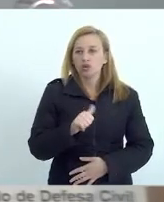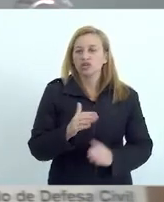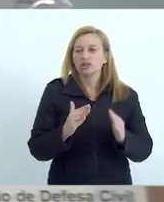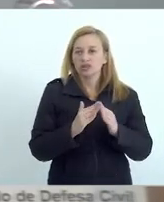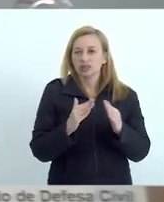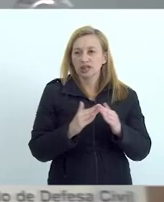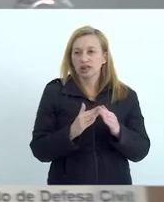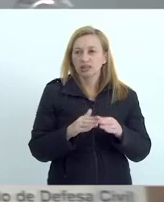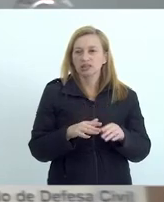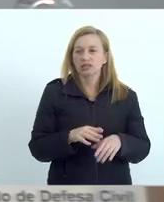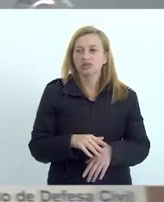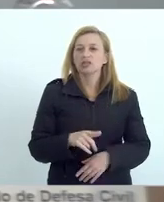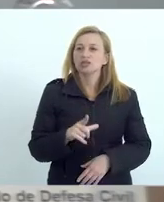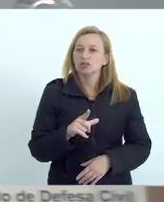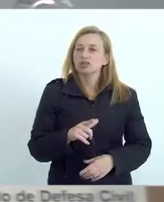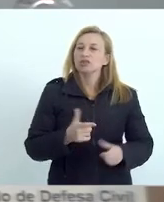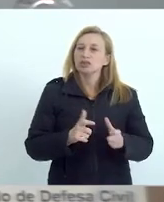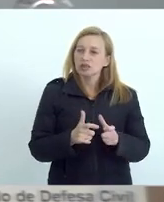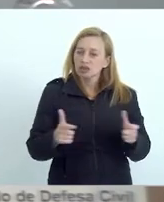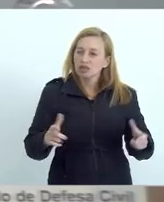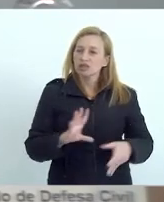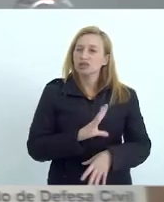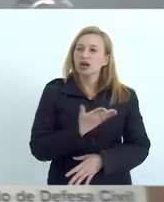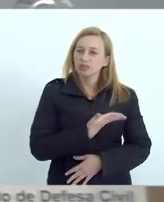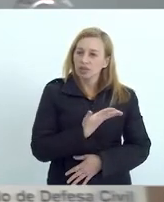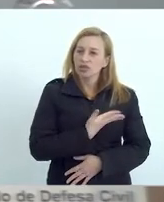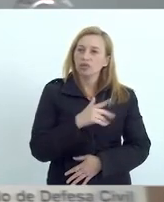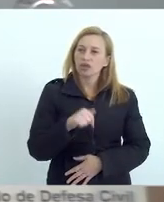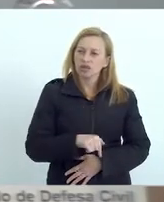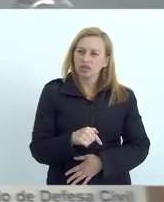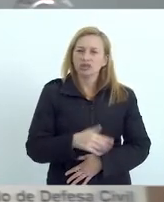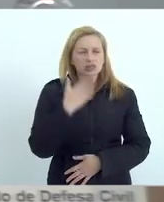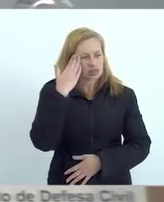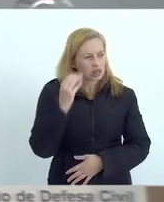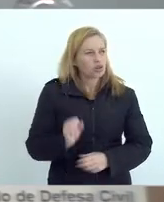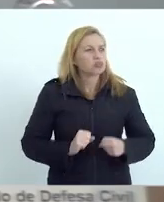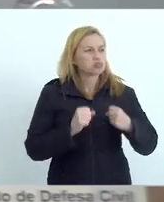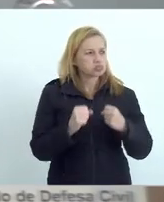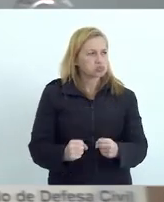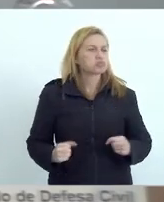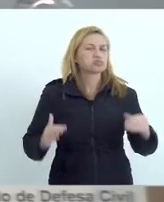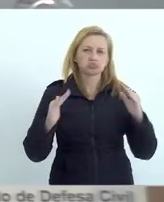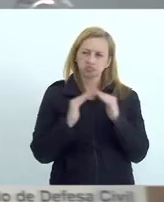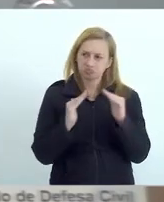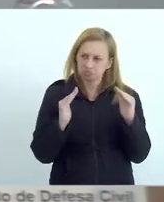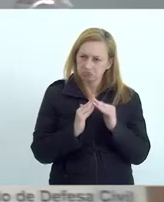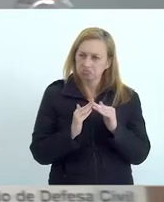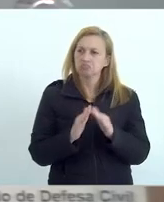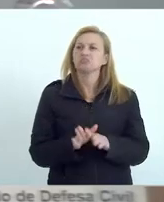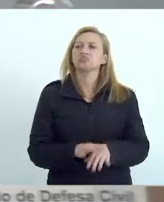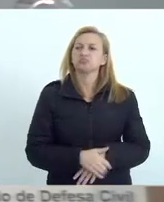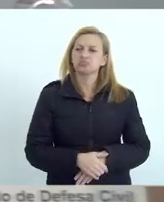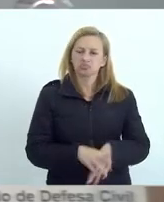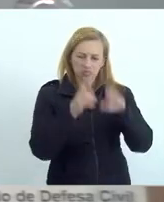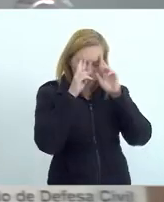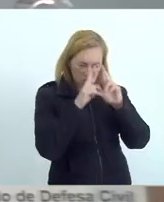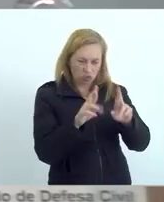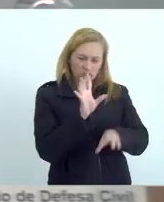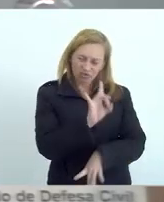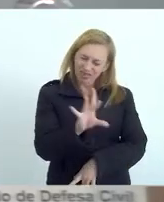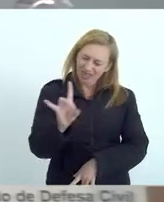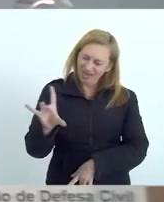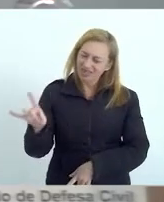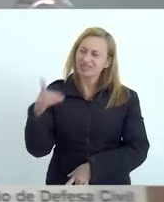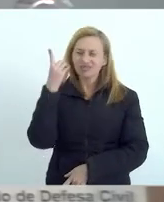anos dessa casa tem um grandes amigos aqui eu sei o poder dessa casa respeito